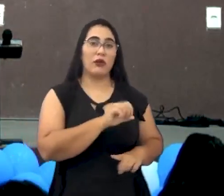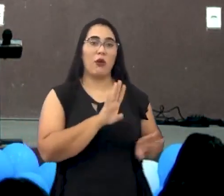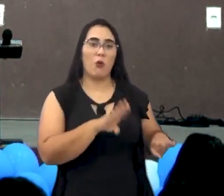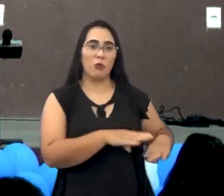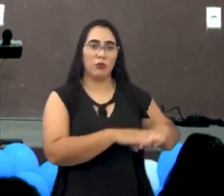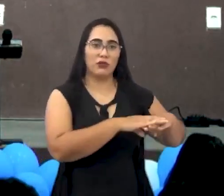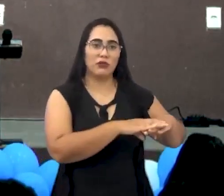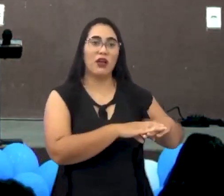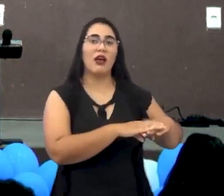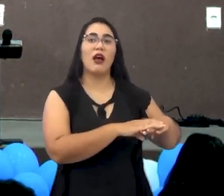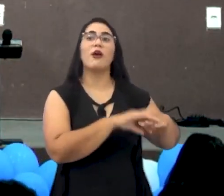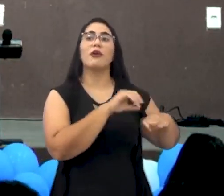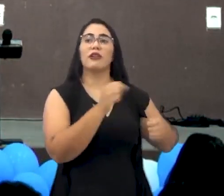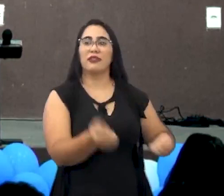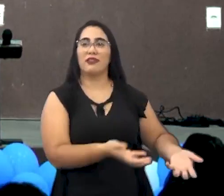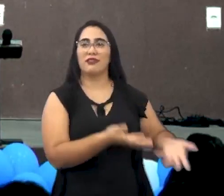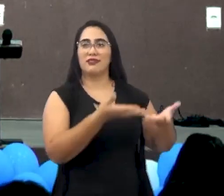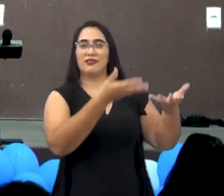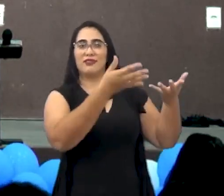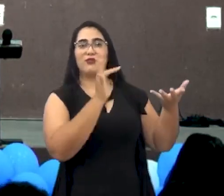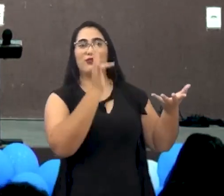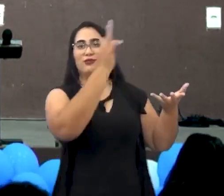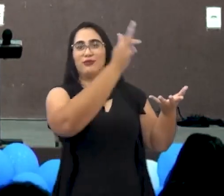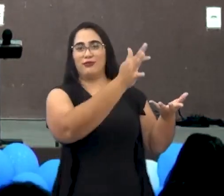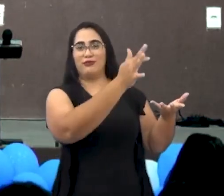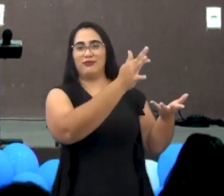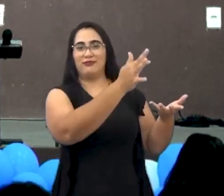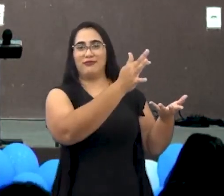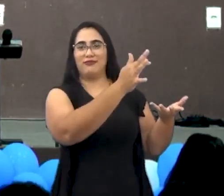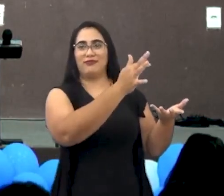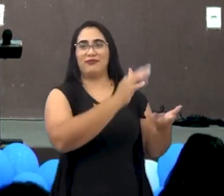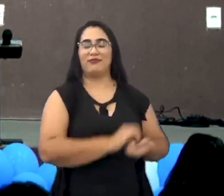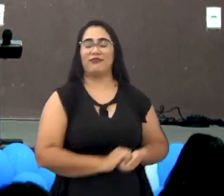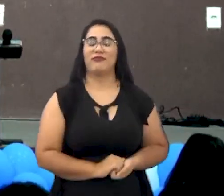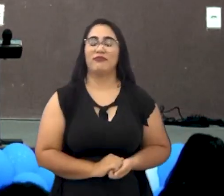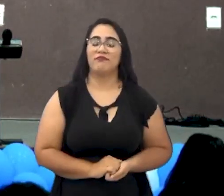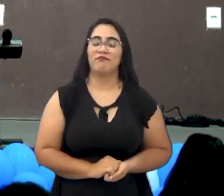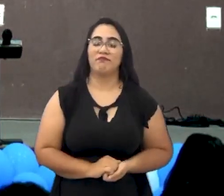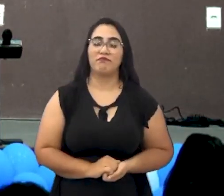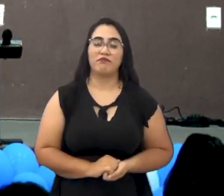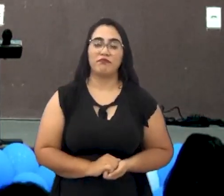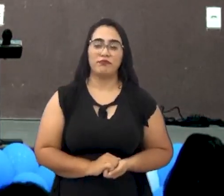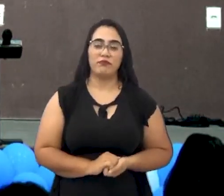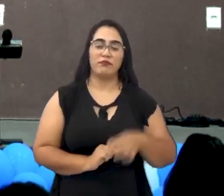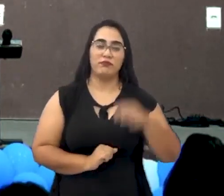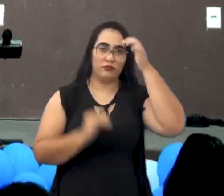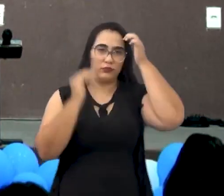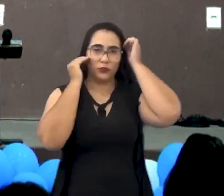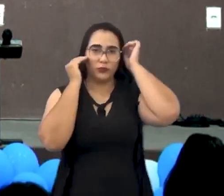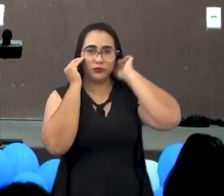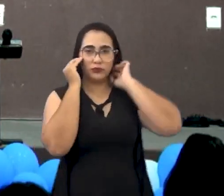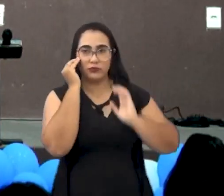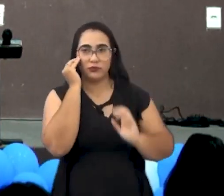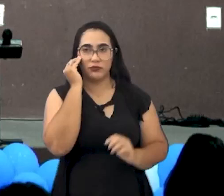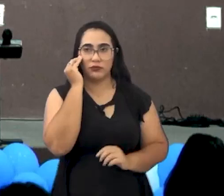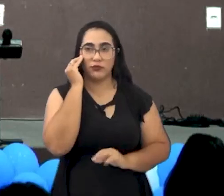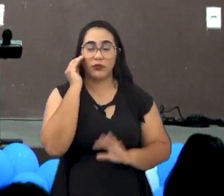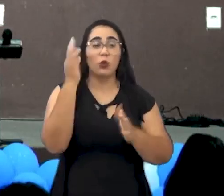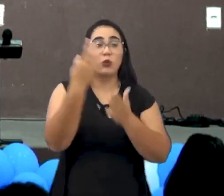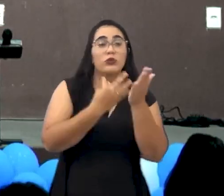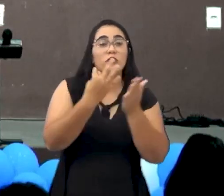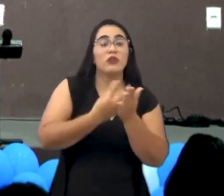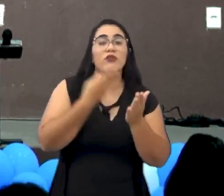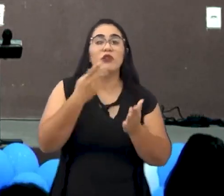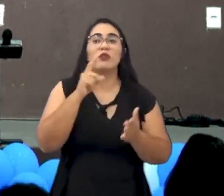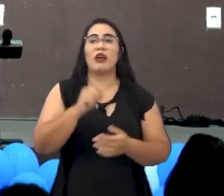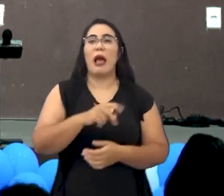gente? Os humilhados serão exaltados, né pastor? Não, só na sua Bíblia, herege. Não é. O texto não diz